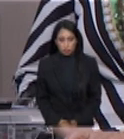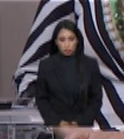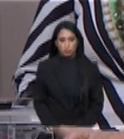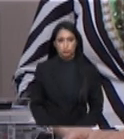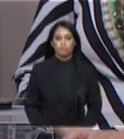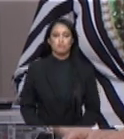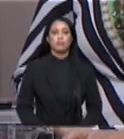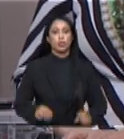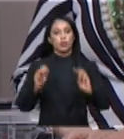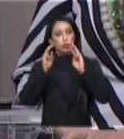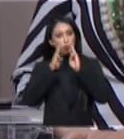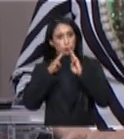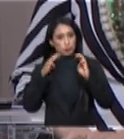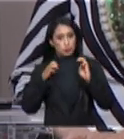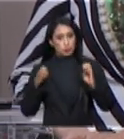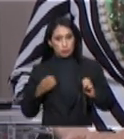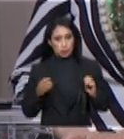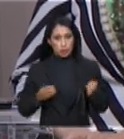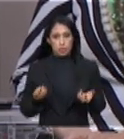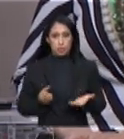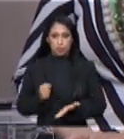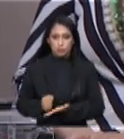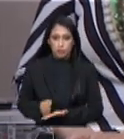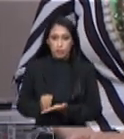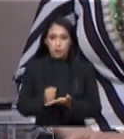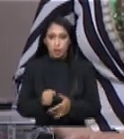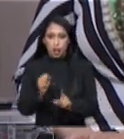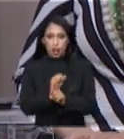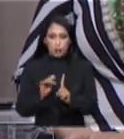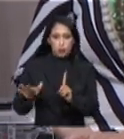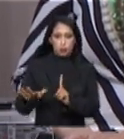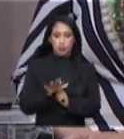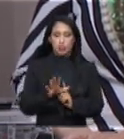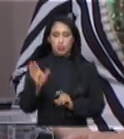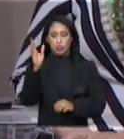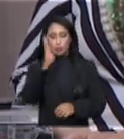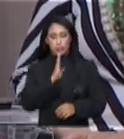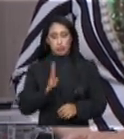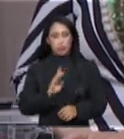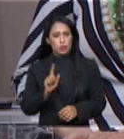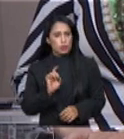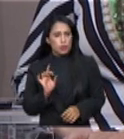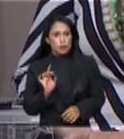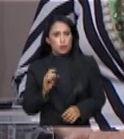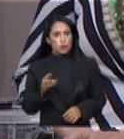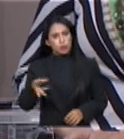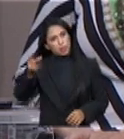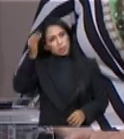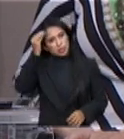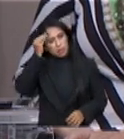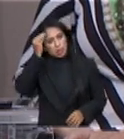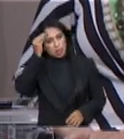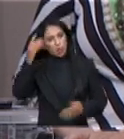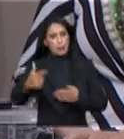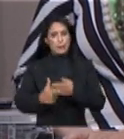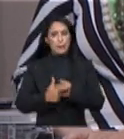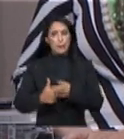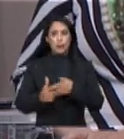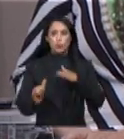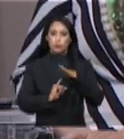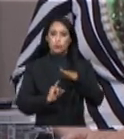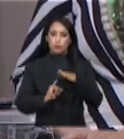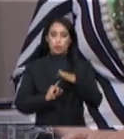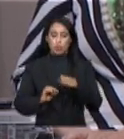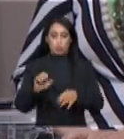museu auxiliará a sociedade brasileira a não só melhor compreender o papel institucional do Supremo